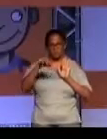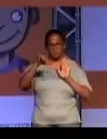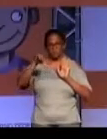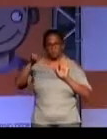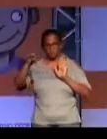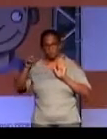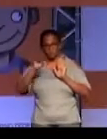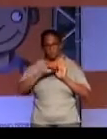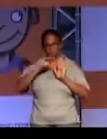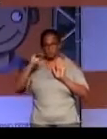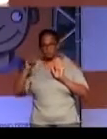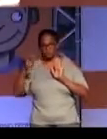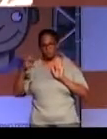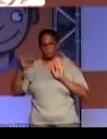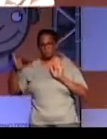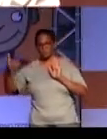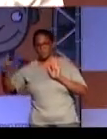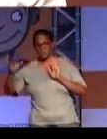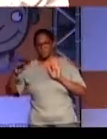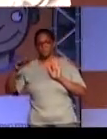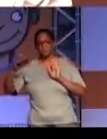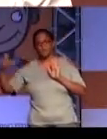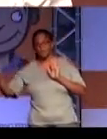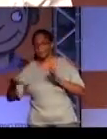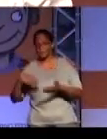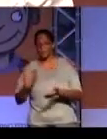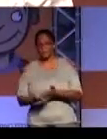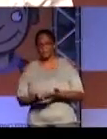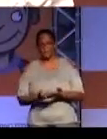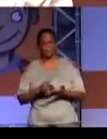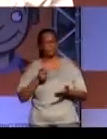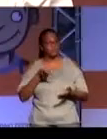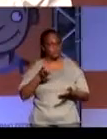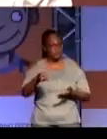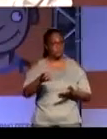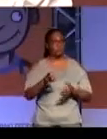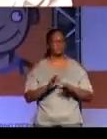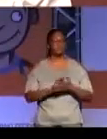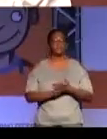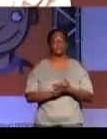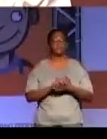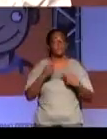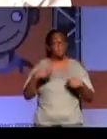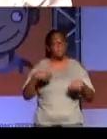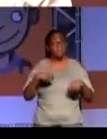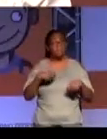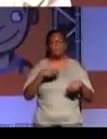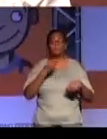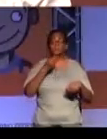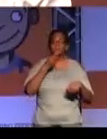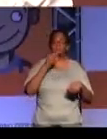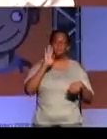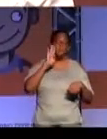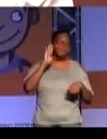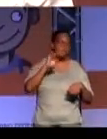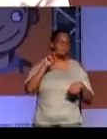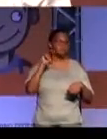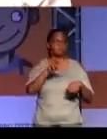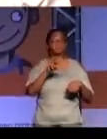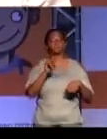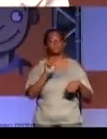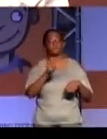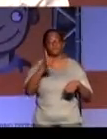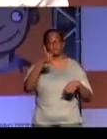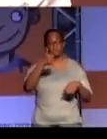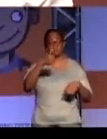1998, depois de 2010, depois, enfim, até hoje ainda continua, mas é preciso ressaltar que em